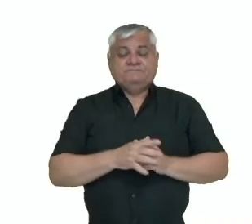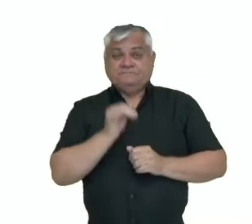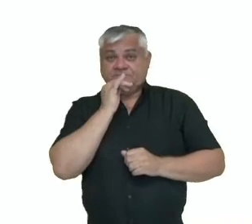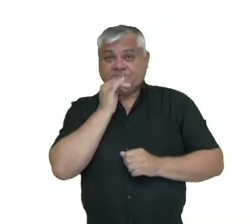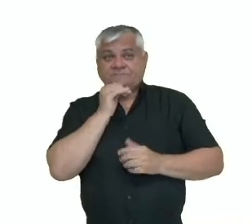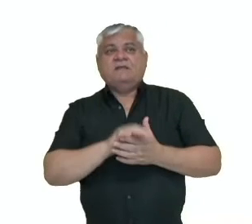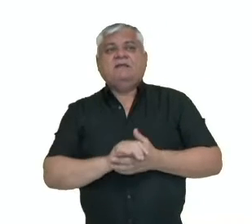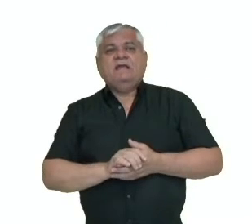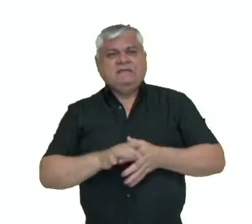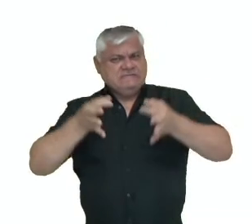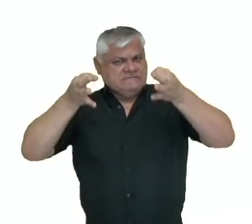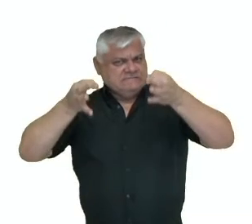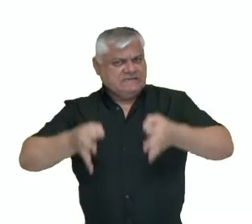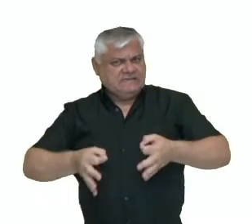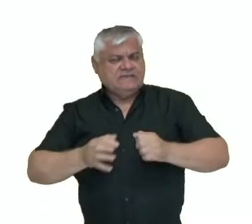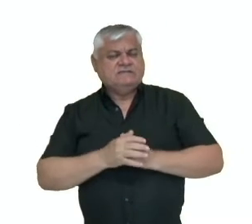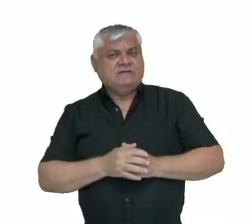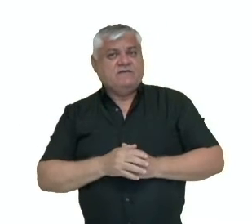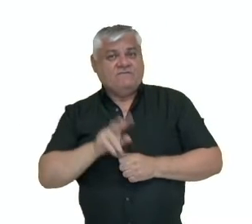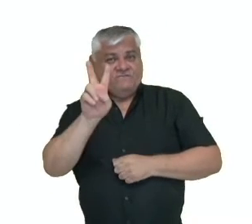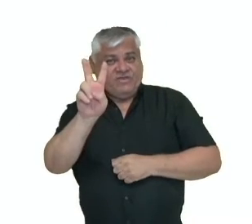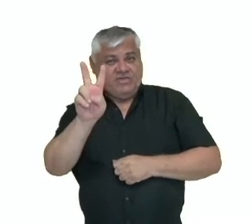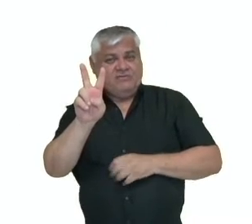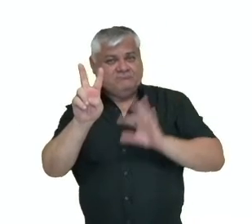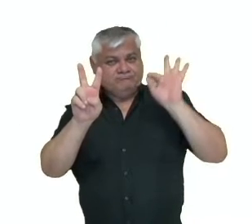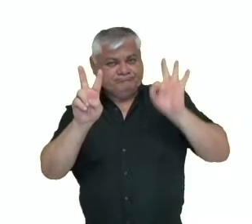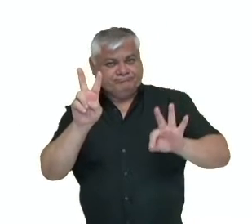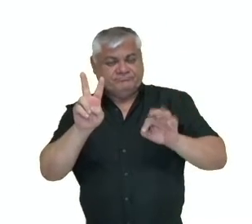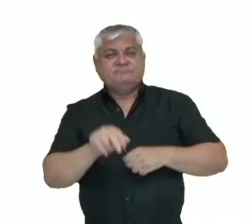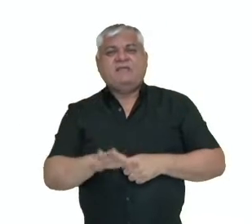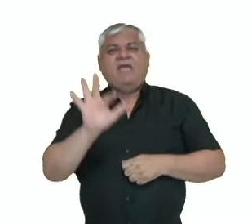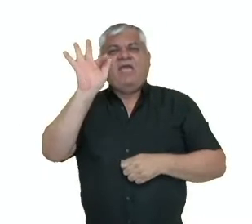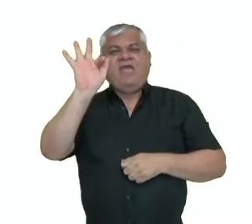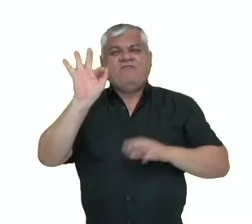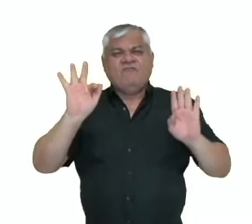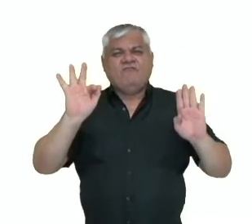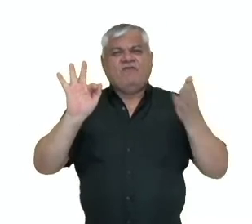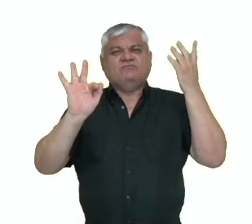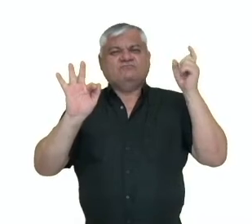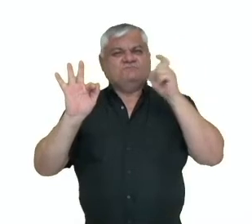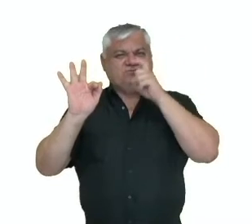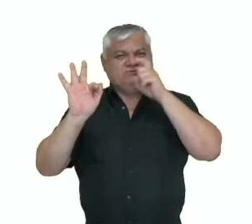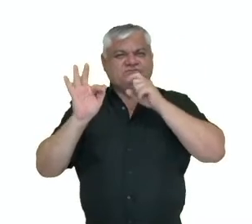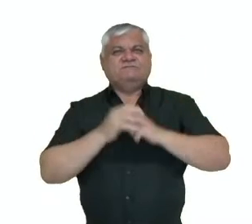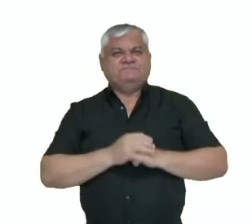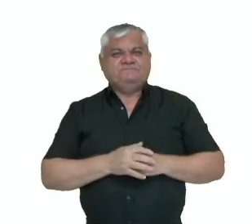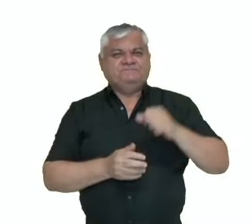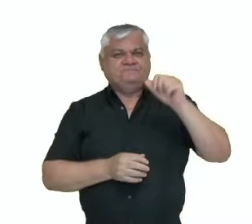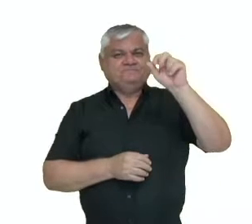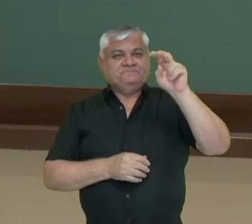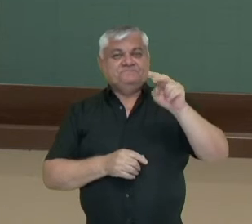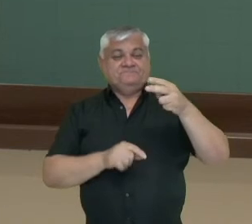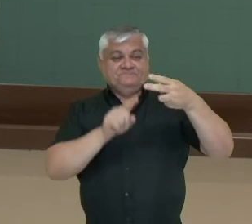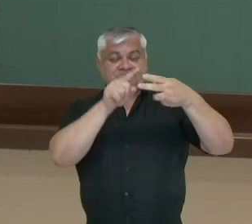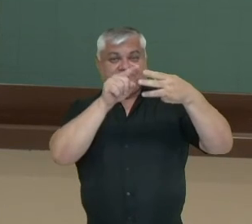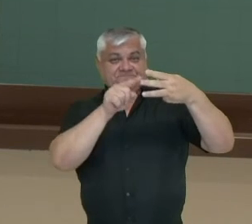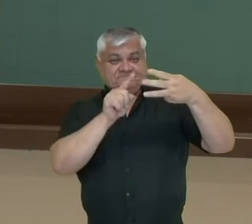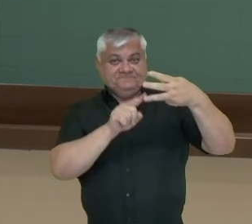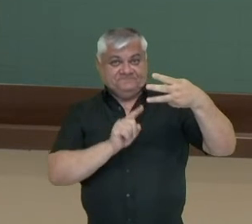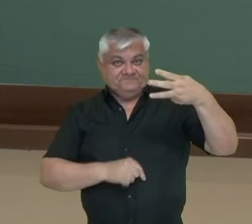sentenças que nós temos abaixo em V para verdadeiros e F para falsos. Eu tenho essas três